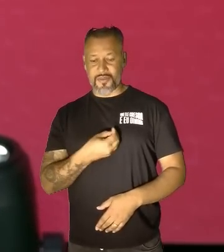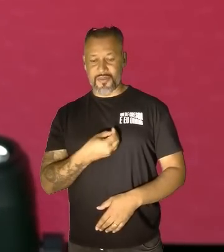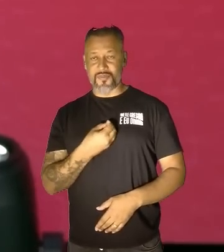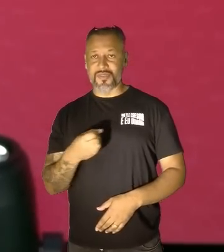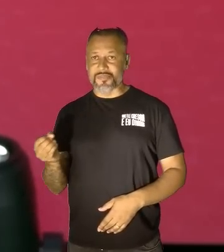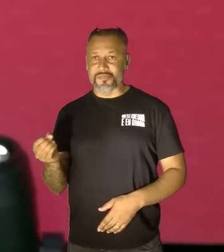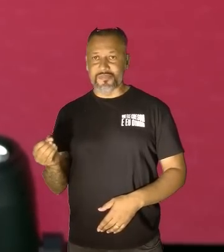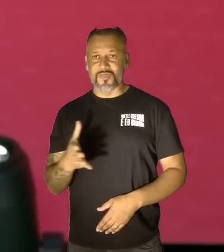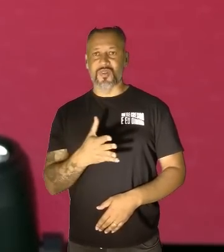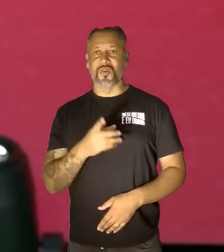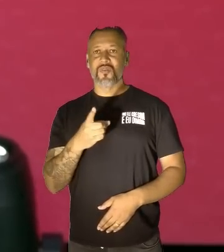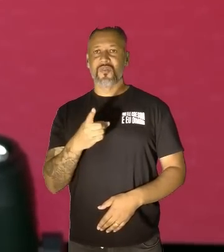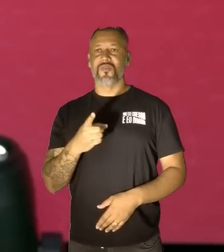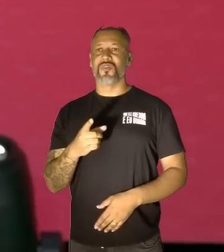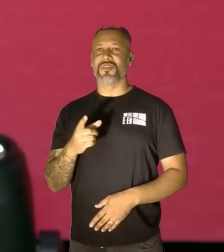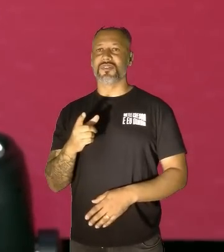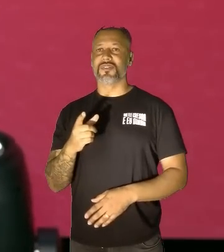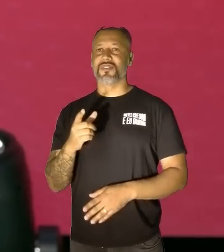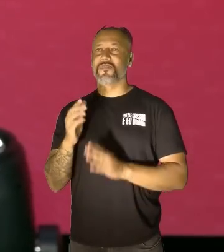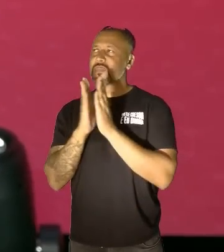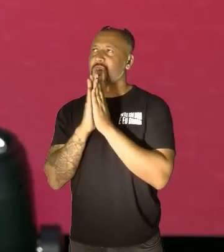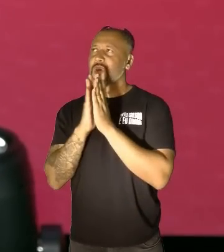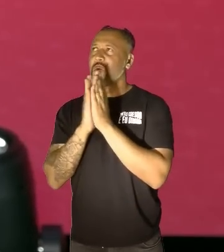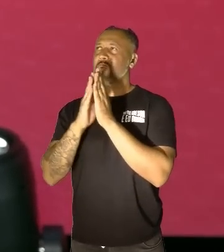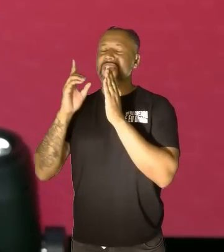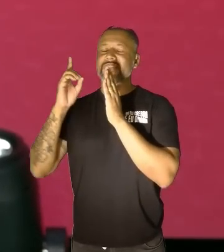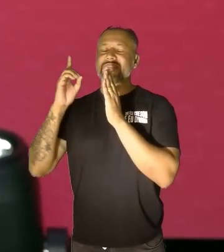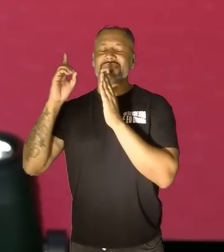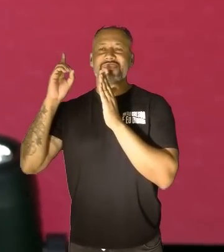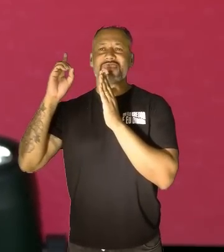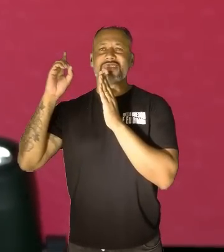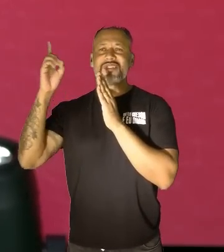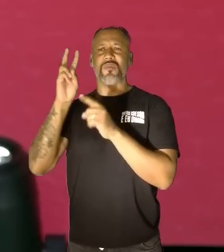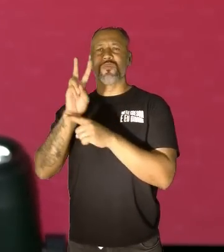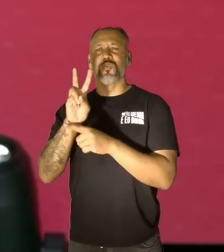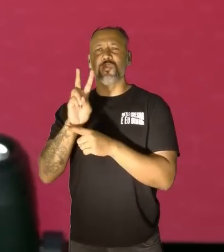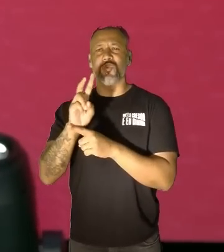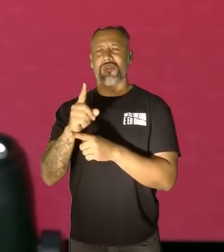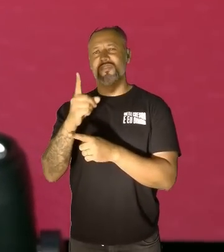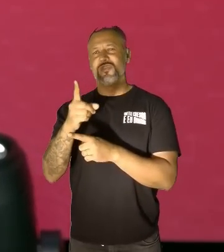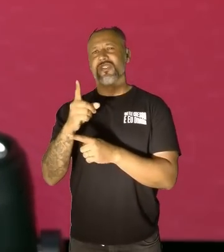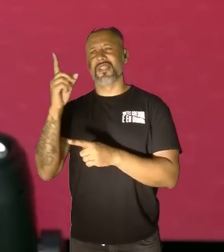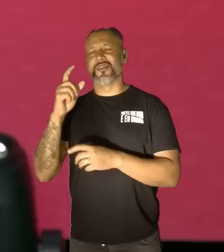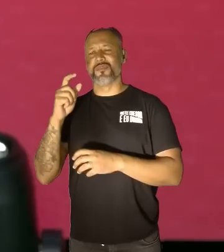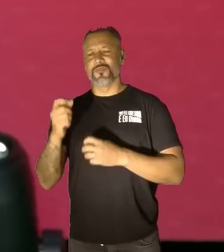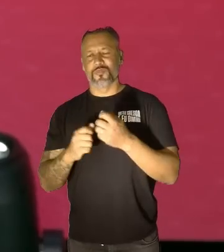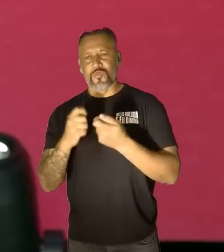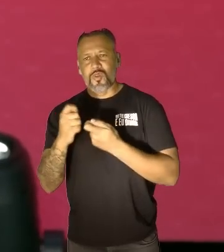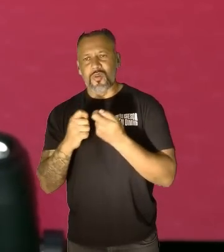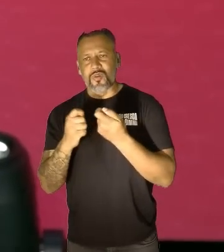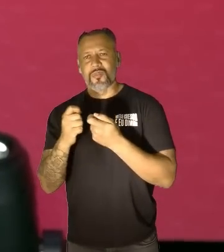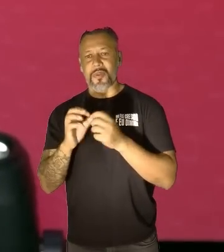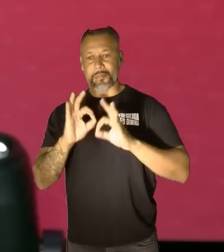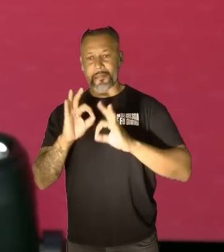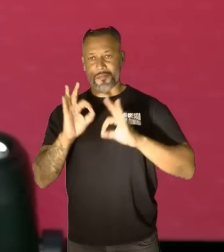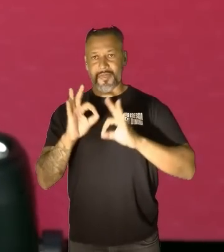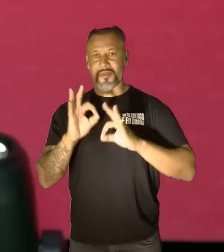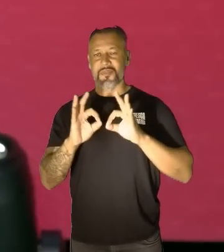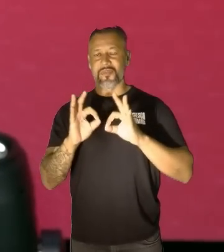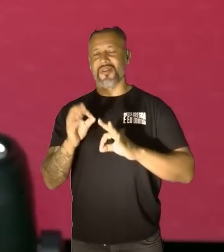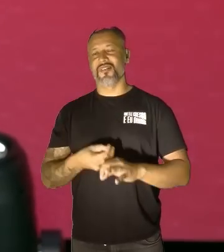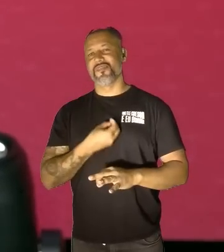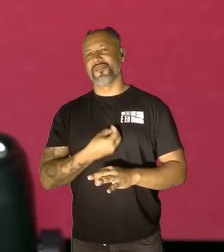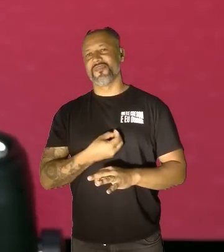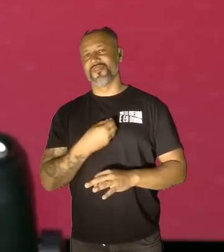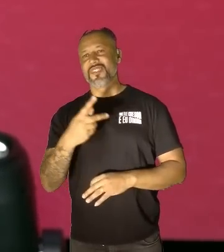você vai orar novas línguas. Deus te preservou até aqui porque Ele tem um plano melhor para você. Você vai viver o que Deus tem para você.